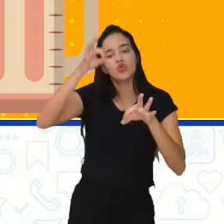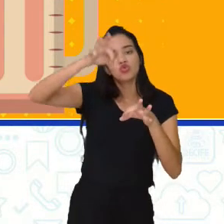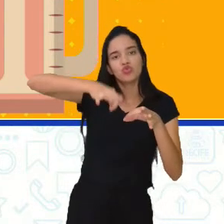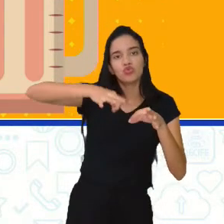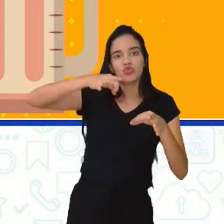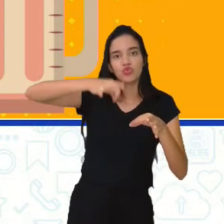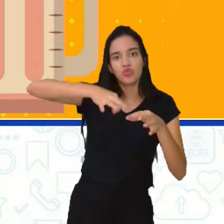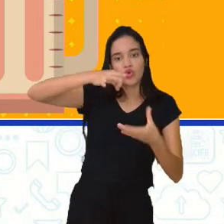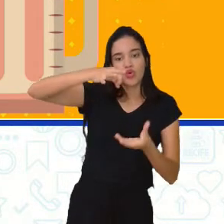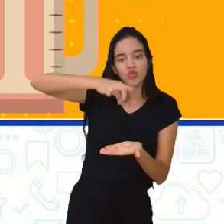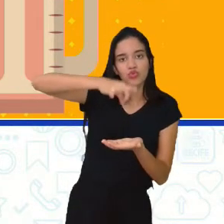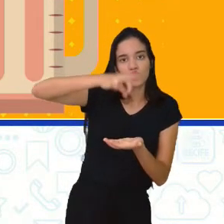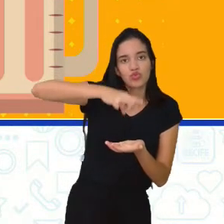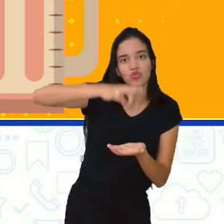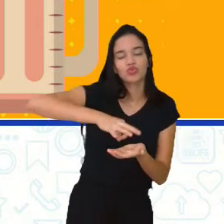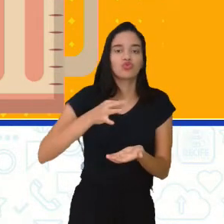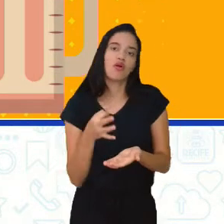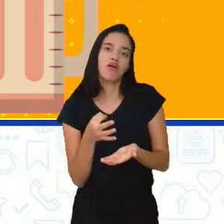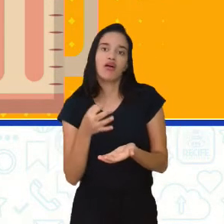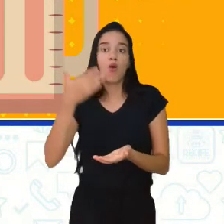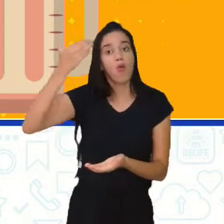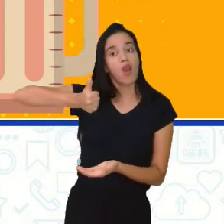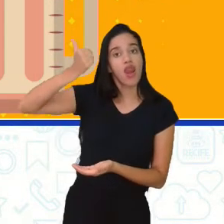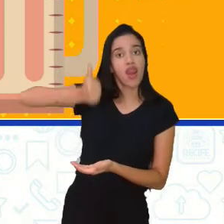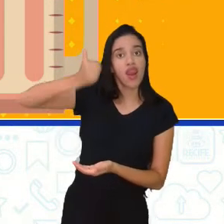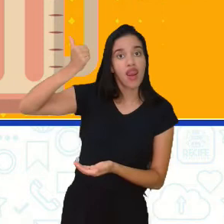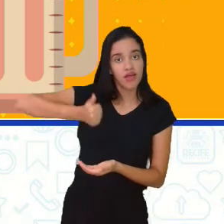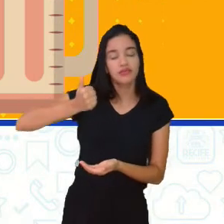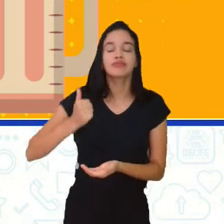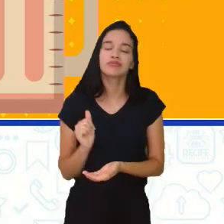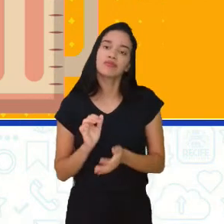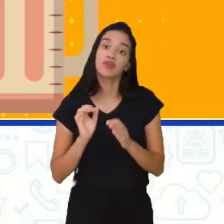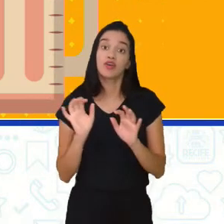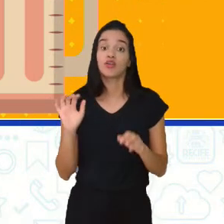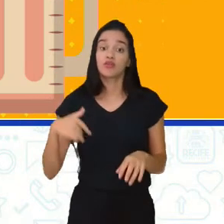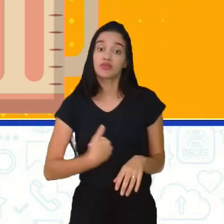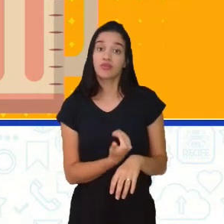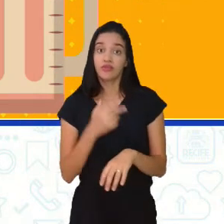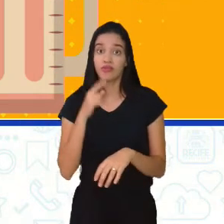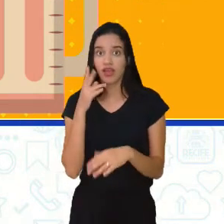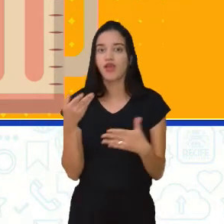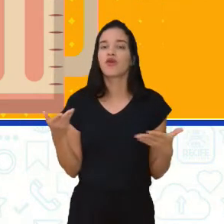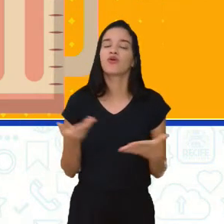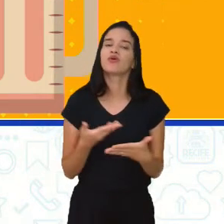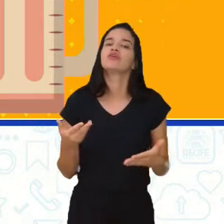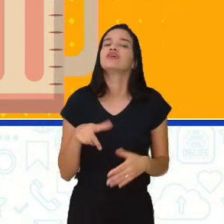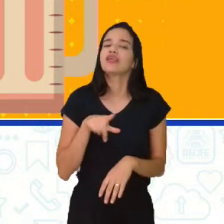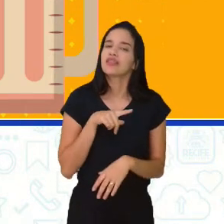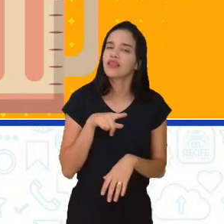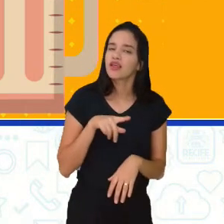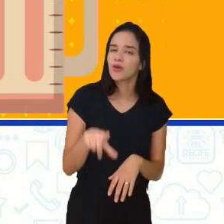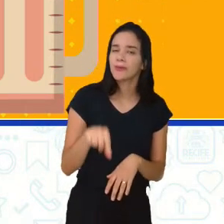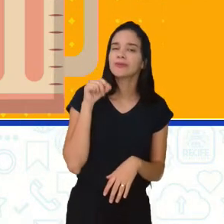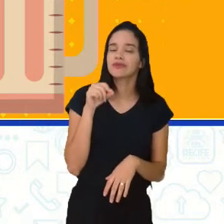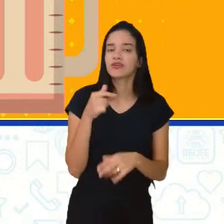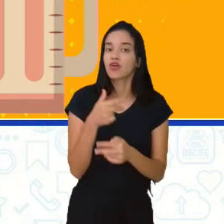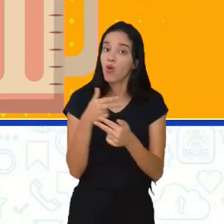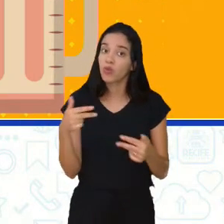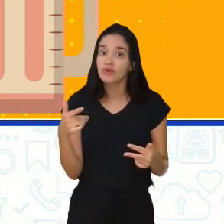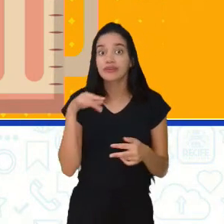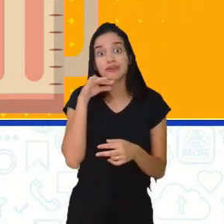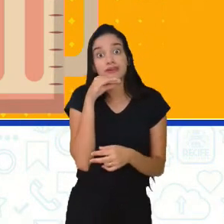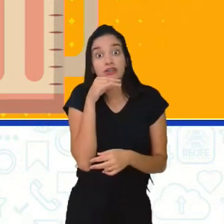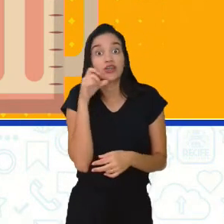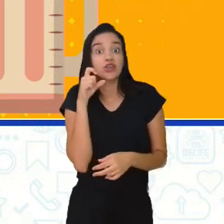um leite, eu posso colocar também, né? E aí a gente vai ver hoje que eu posso ter a opção de colocar algo frio, um